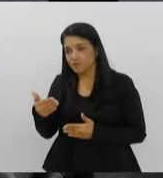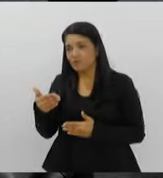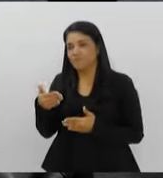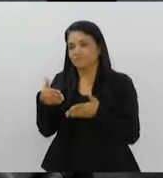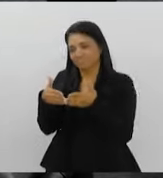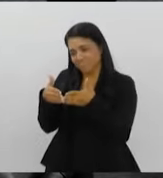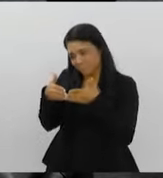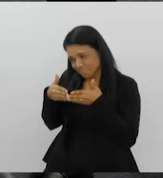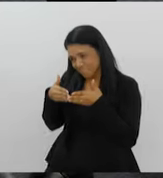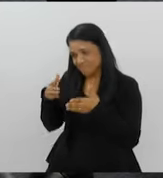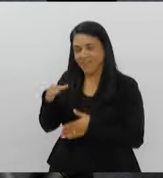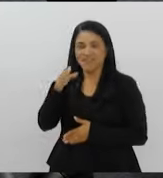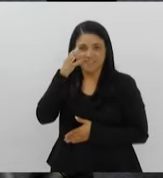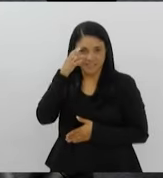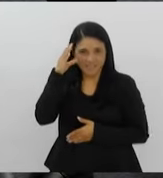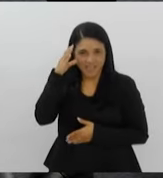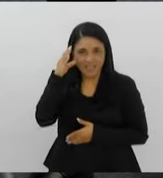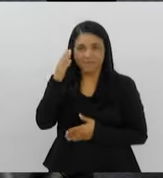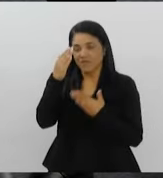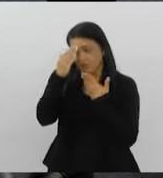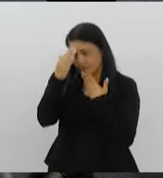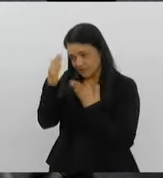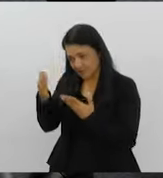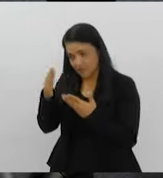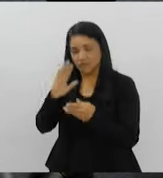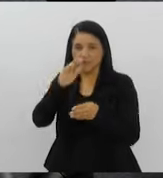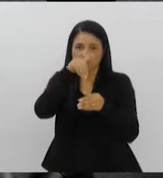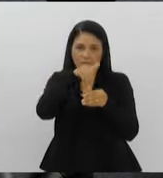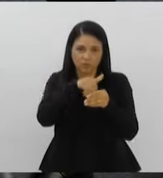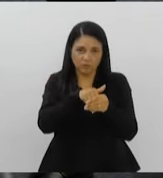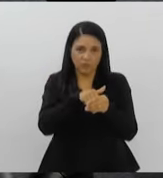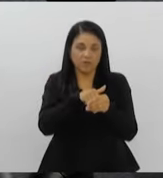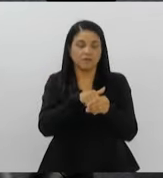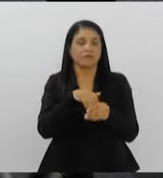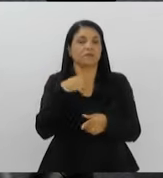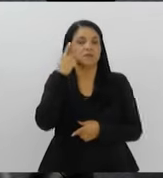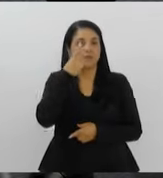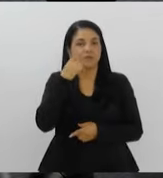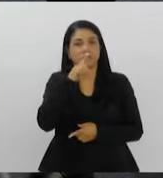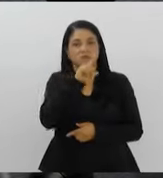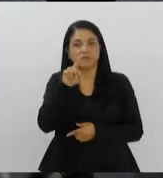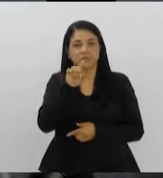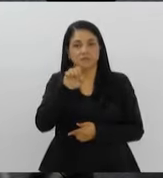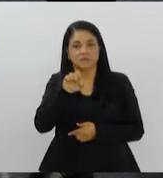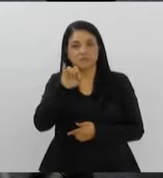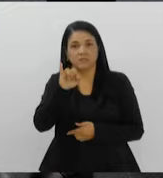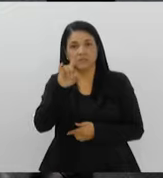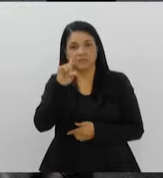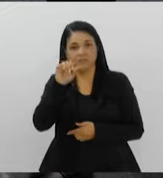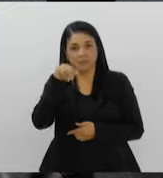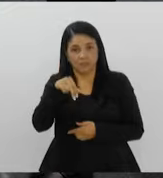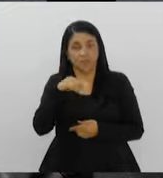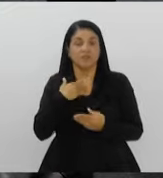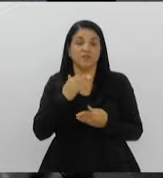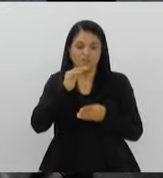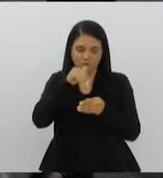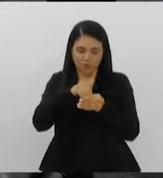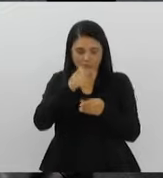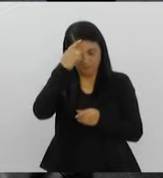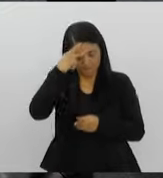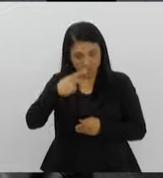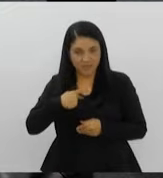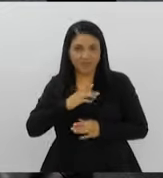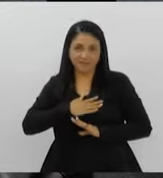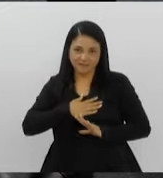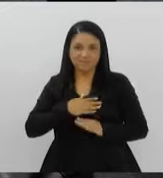Jordão, agradecendo o voto, mas vou votar na deputada Zeidan e também na, e vou votar em mim